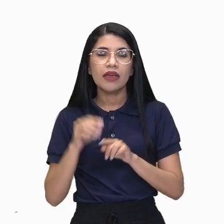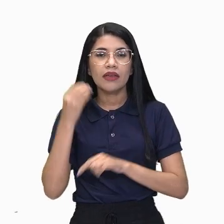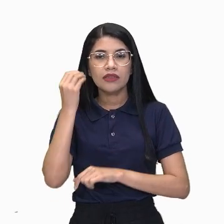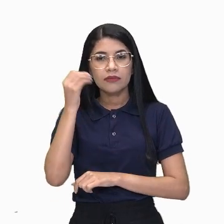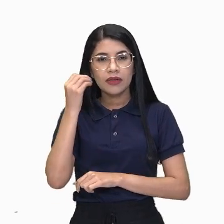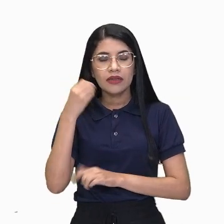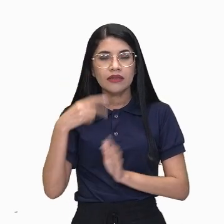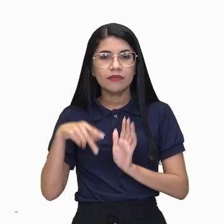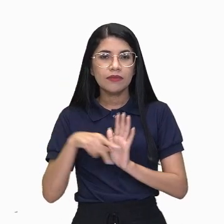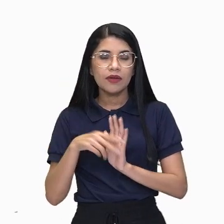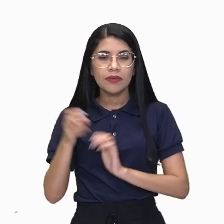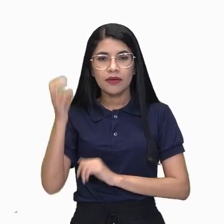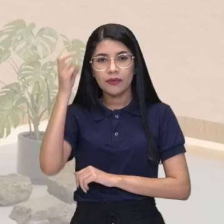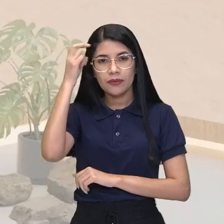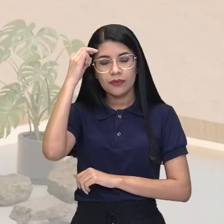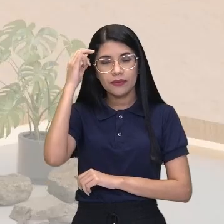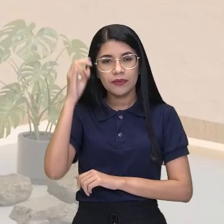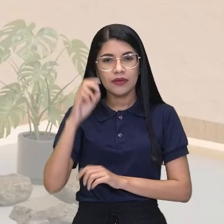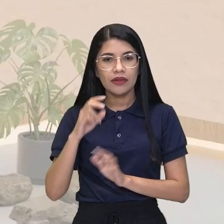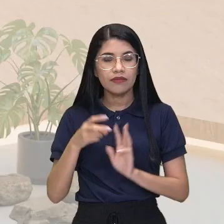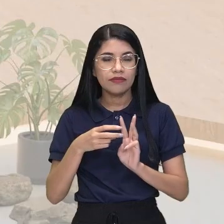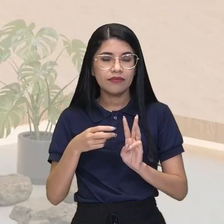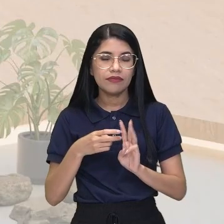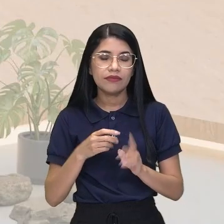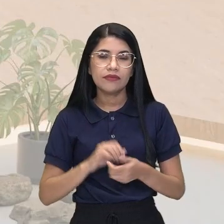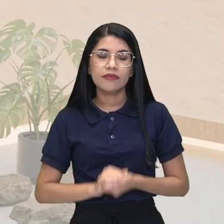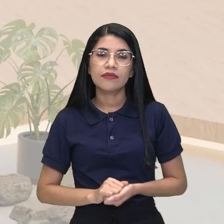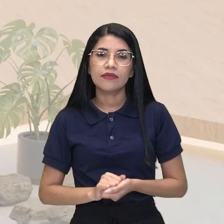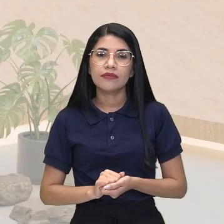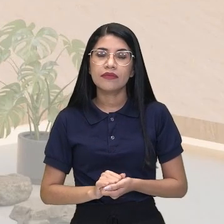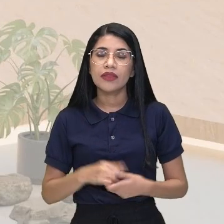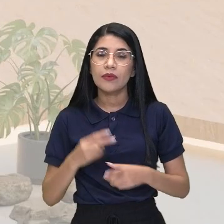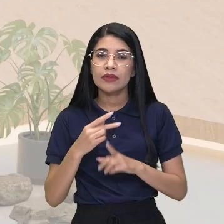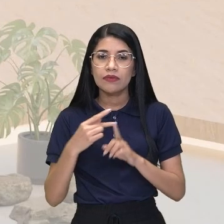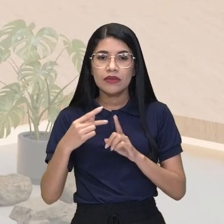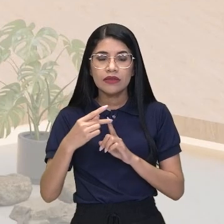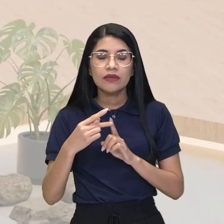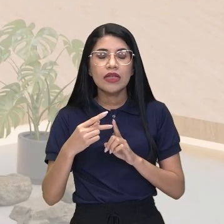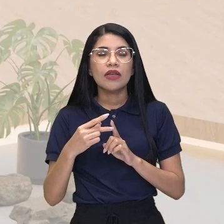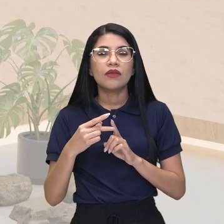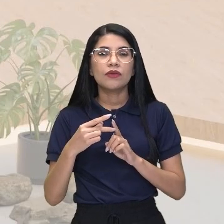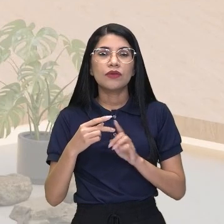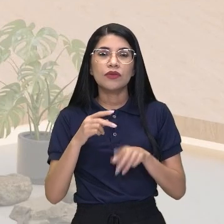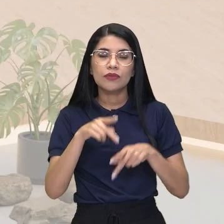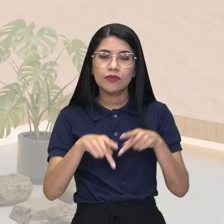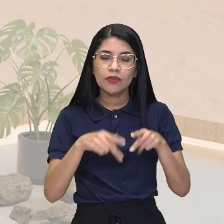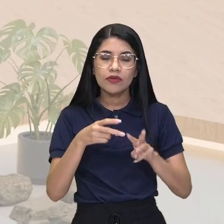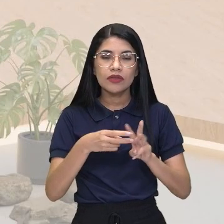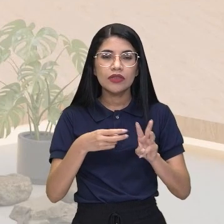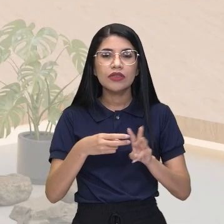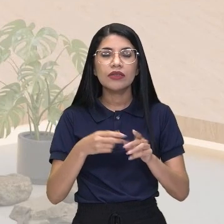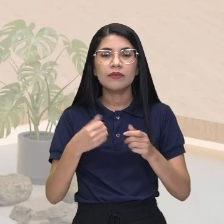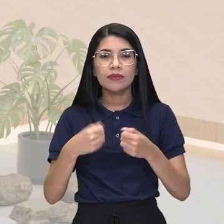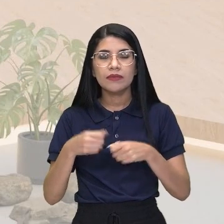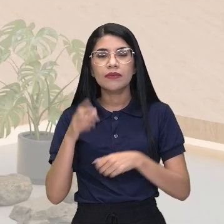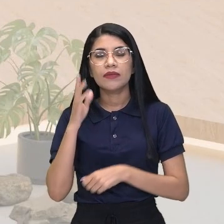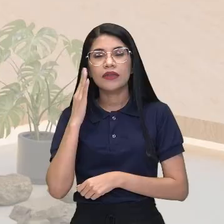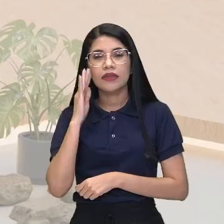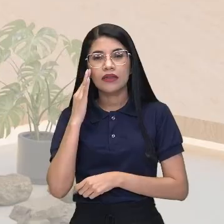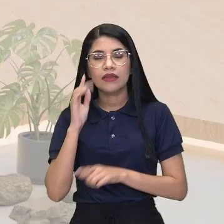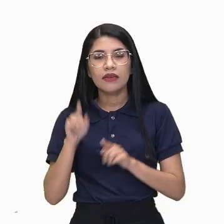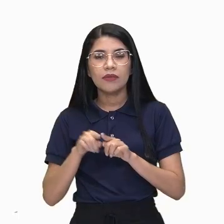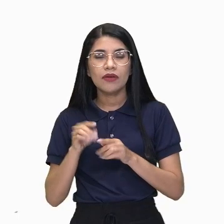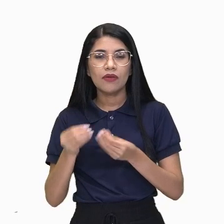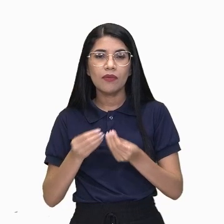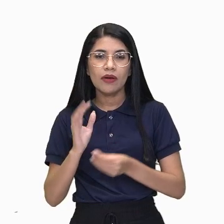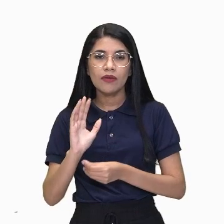indígenas. Exatamente. Então, essa cosmologia dos povos indígenas é importante, né, nesse processo de entendimento, né, dos povos.